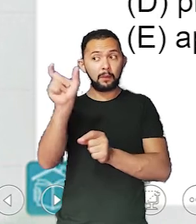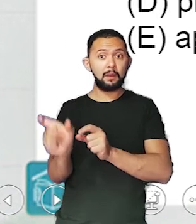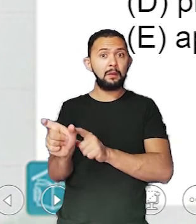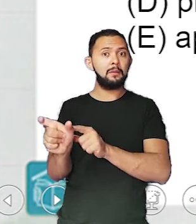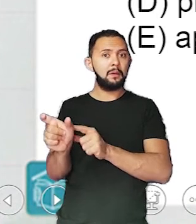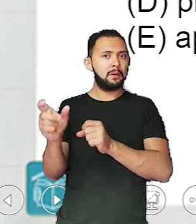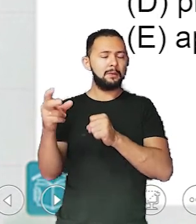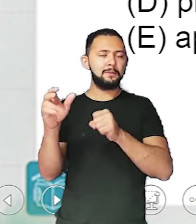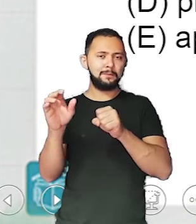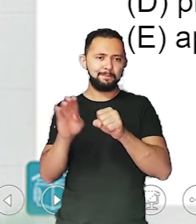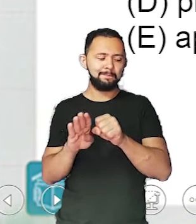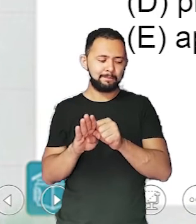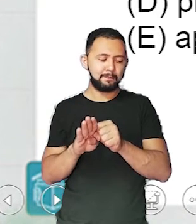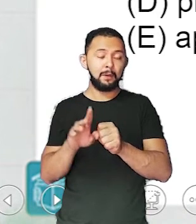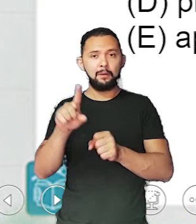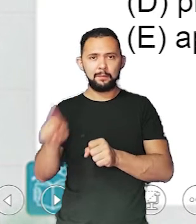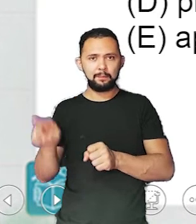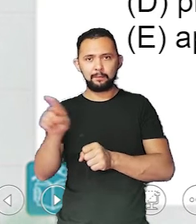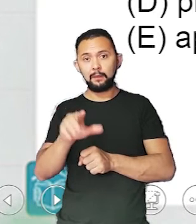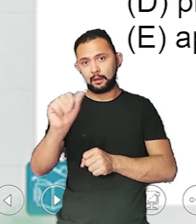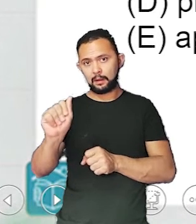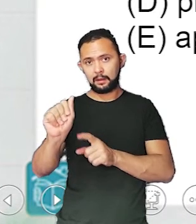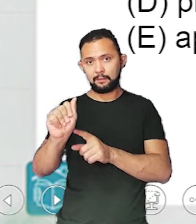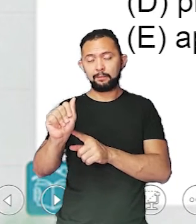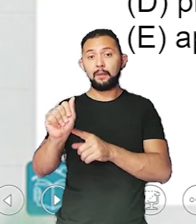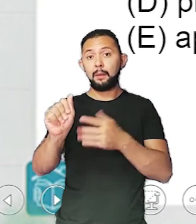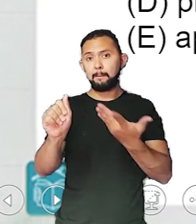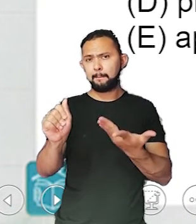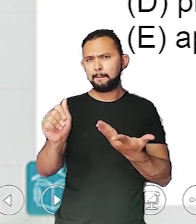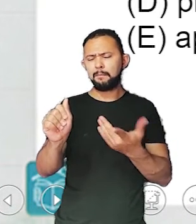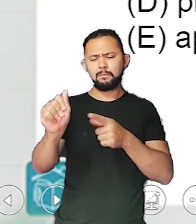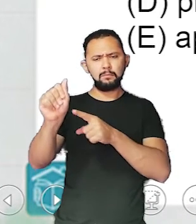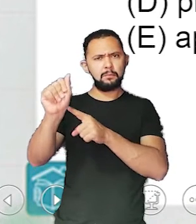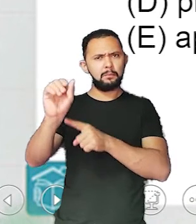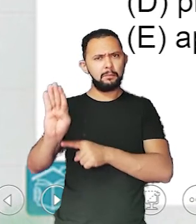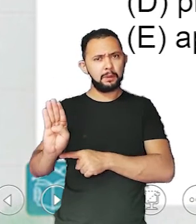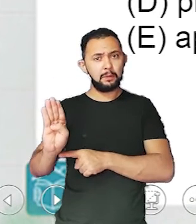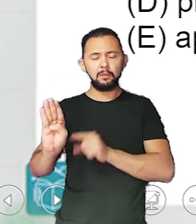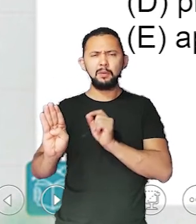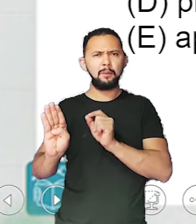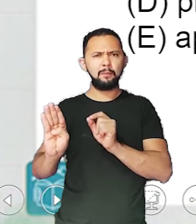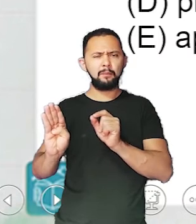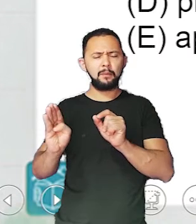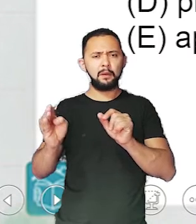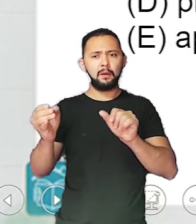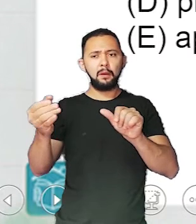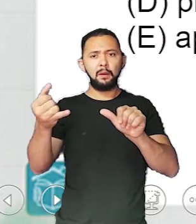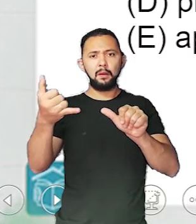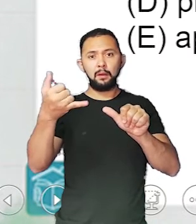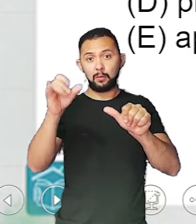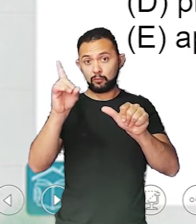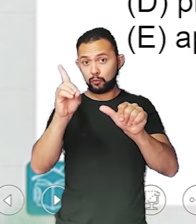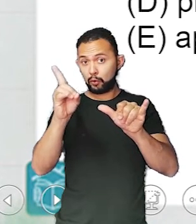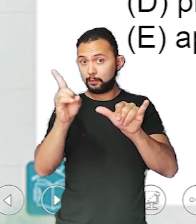Então, letra A seria o nosso gabarito. Vamos conferir os outros, ó. A B diz que é objeto direto. Não é objeto direto, né? A C diz que é